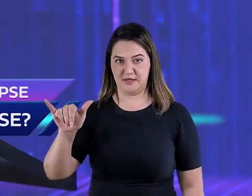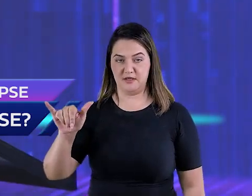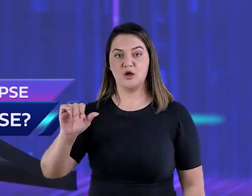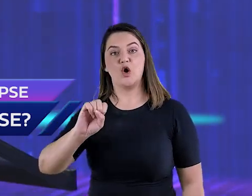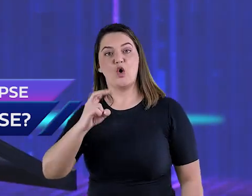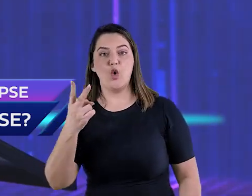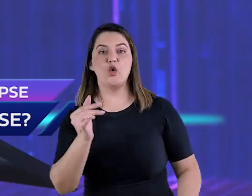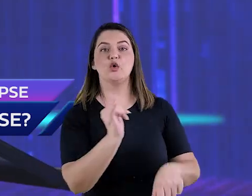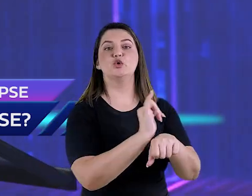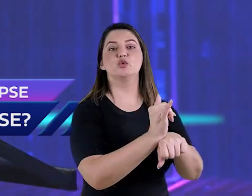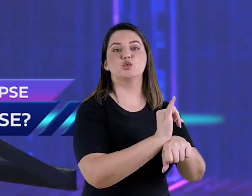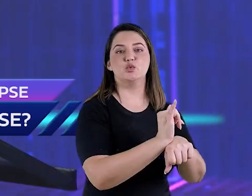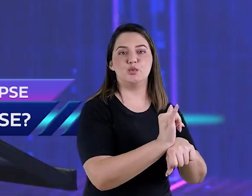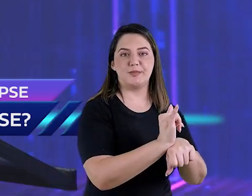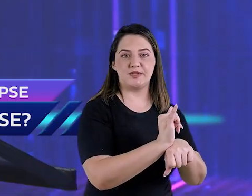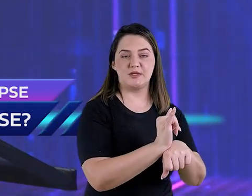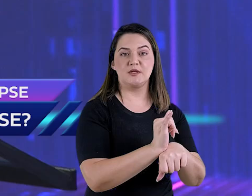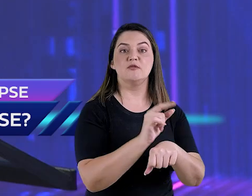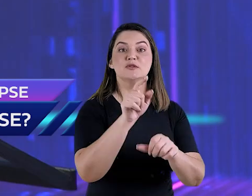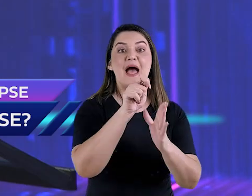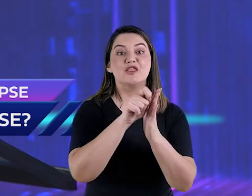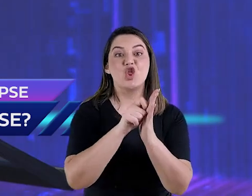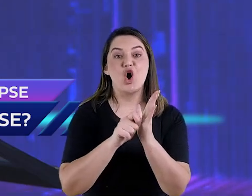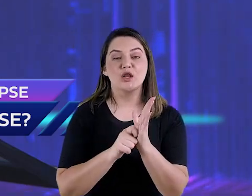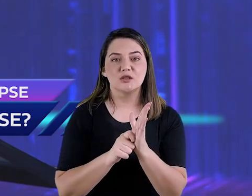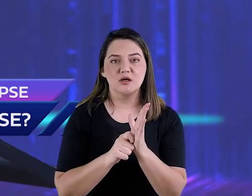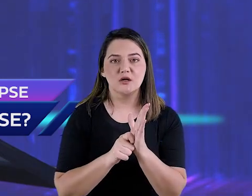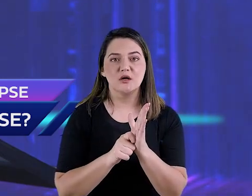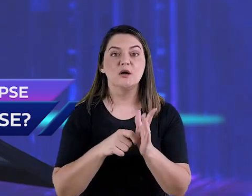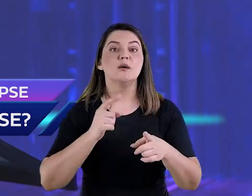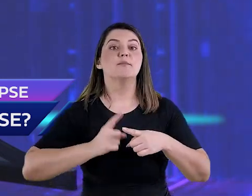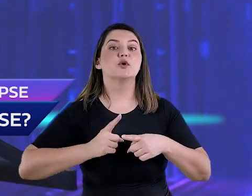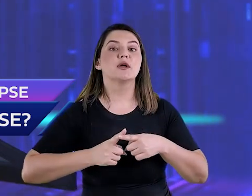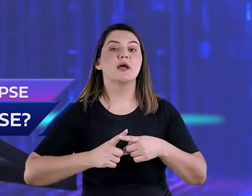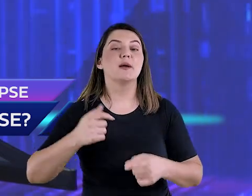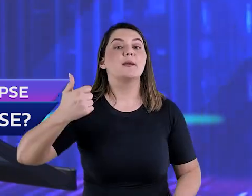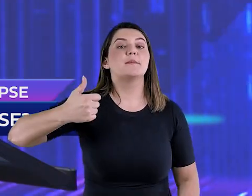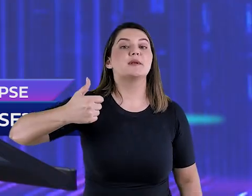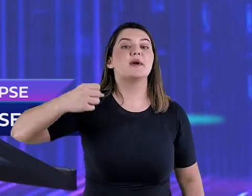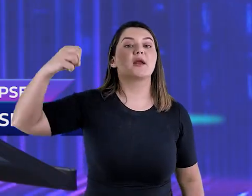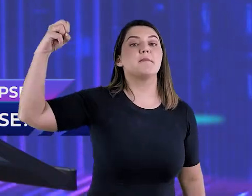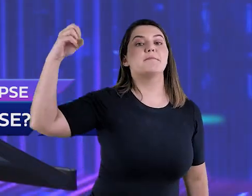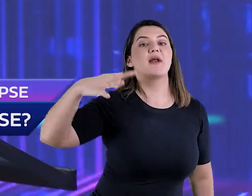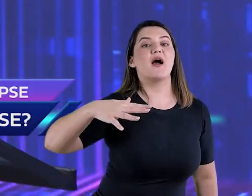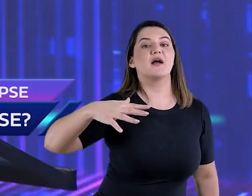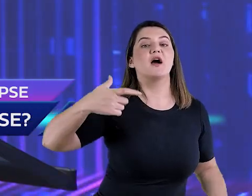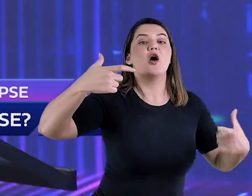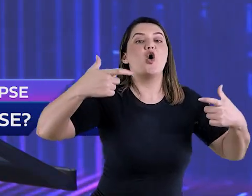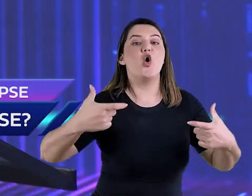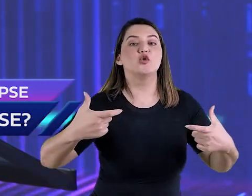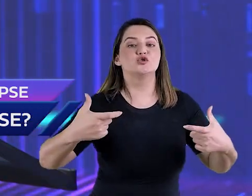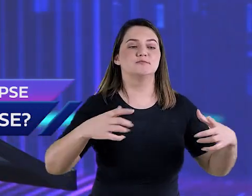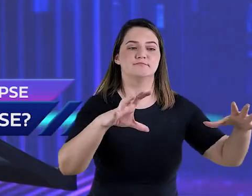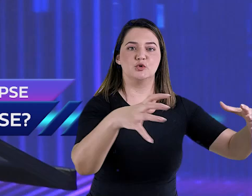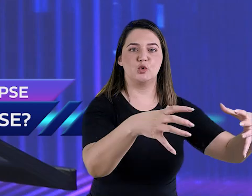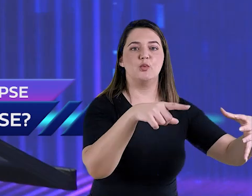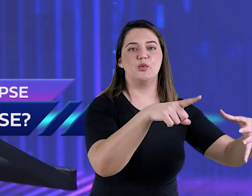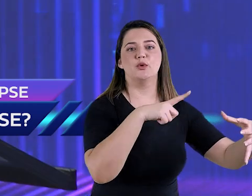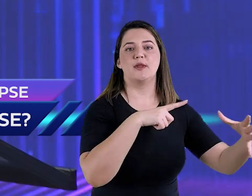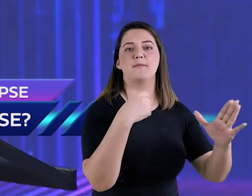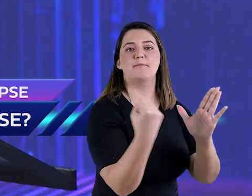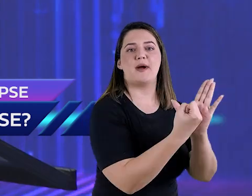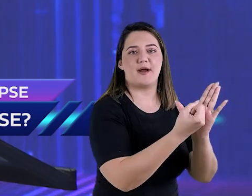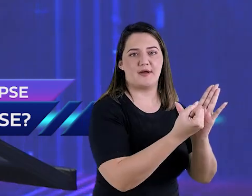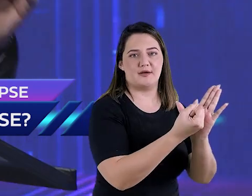aqui, anota as ideias lá para você entender, porque a primeira praga virá sobre aqueles que têm a marca da besta. A segunda